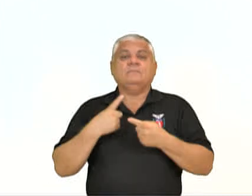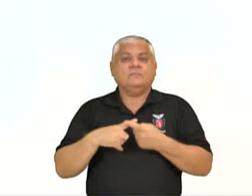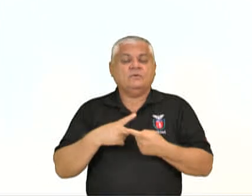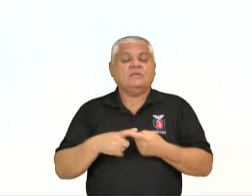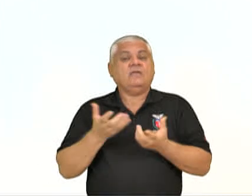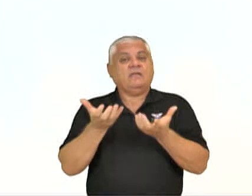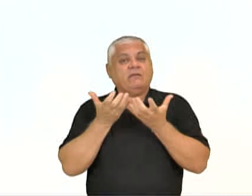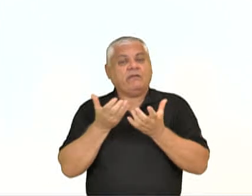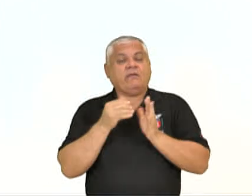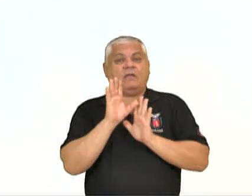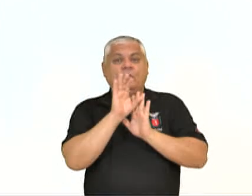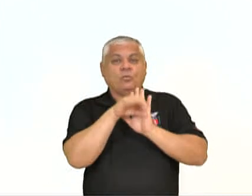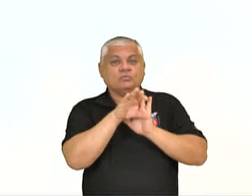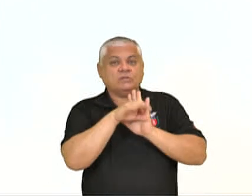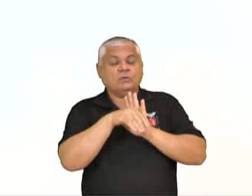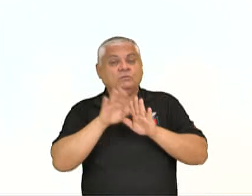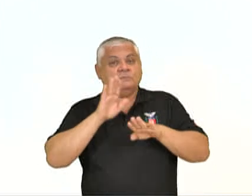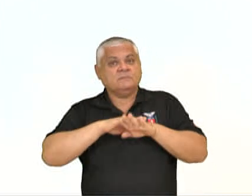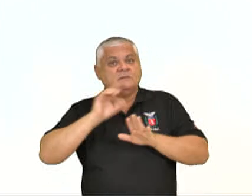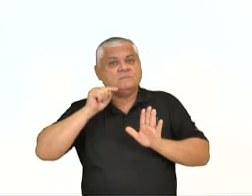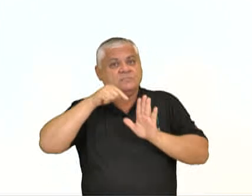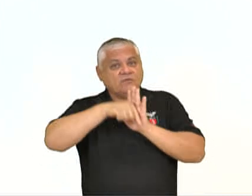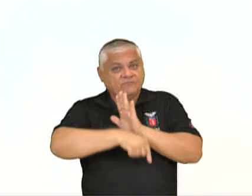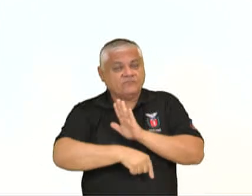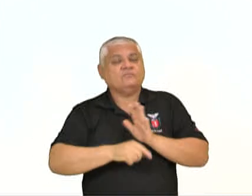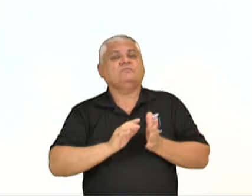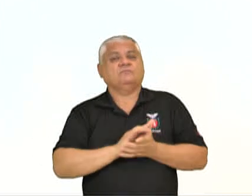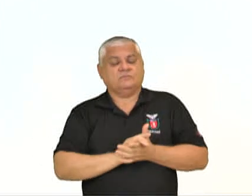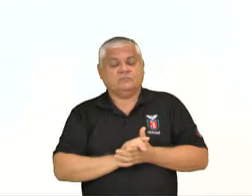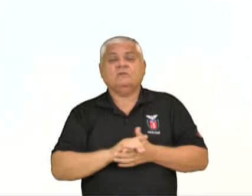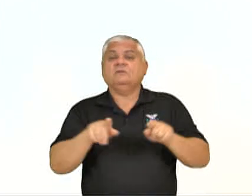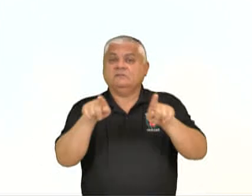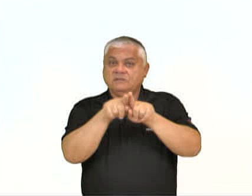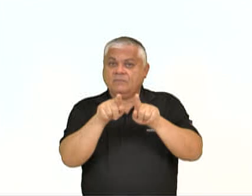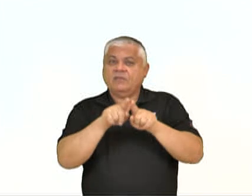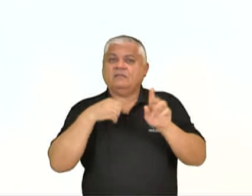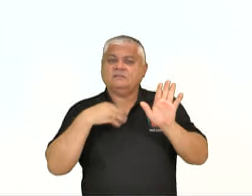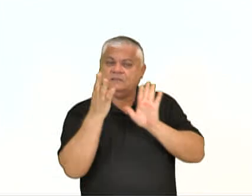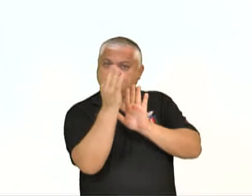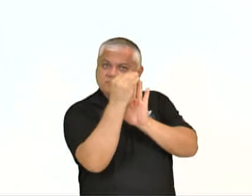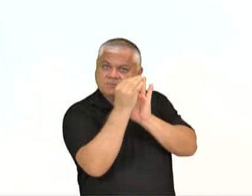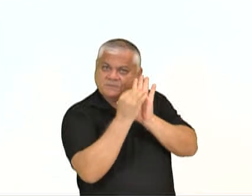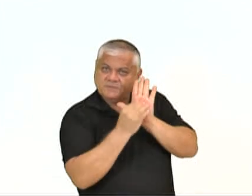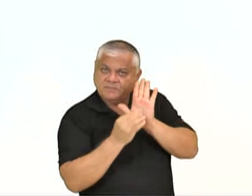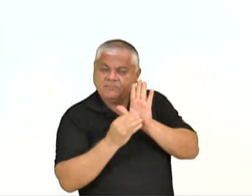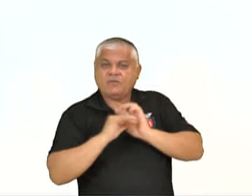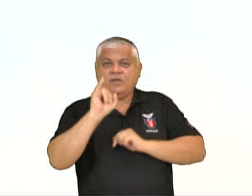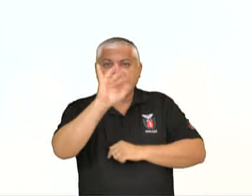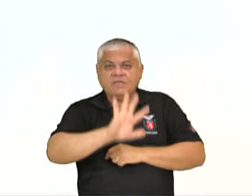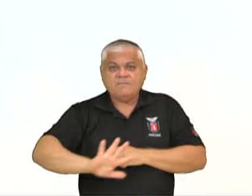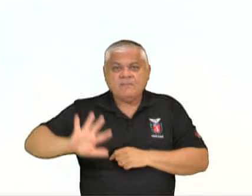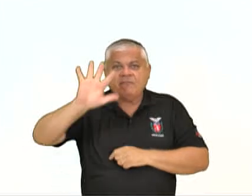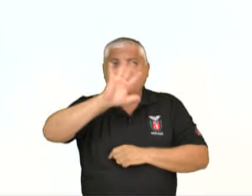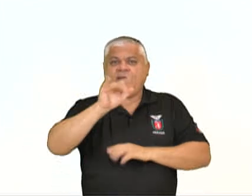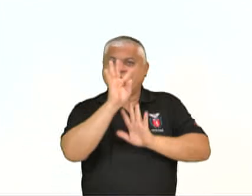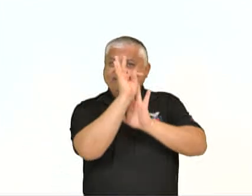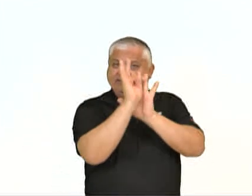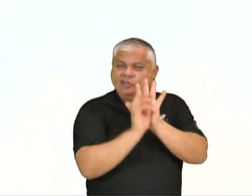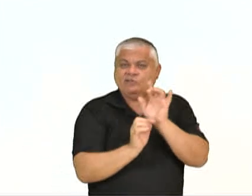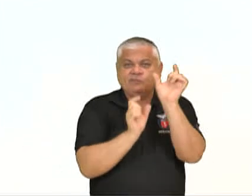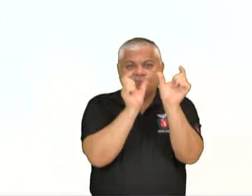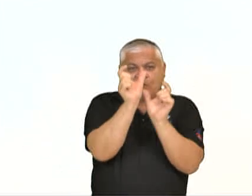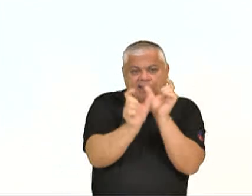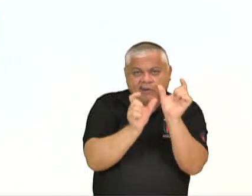quando o conteúdo tem maior complexidade. Costuma incluir textos e imagens na sua elaboração,